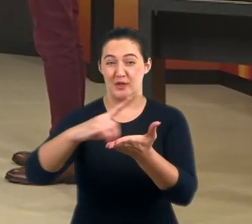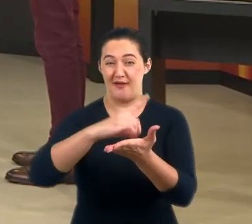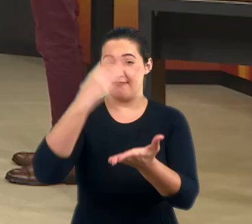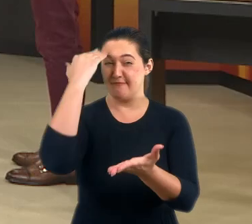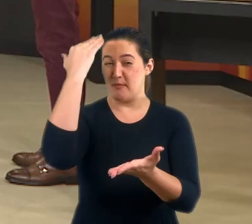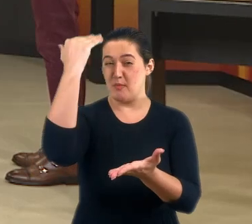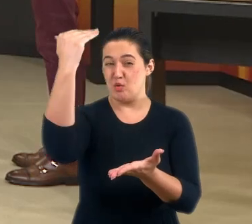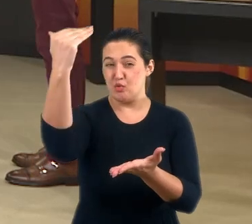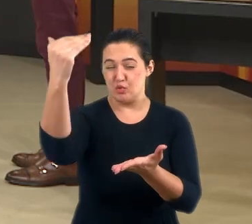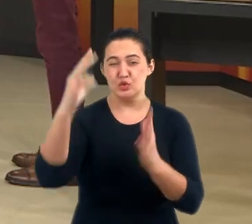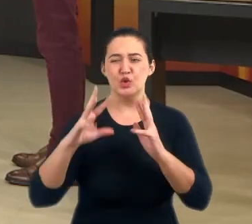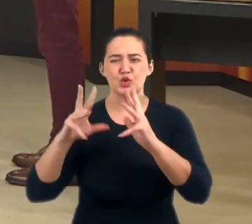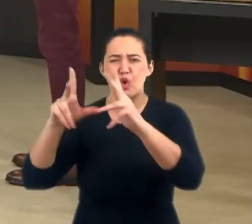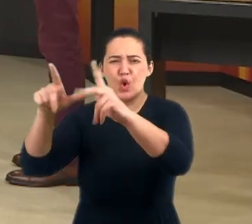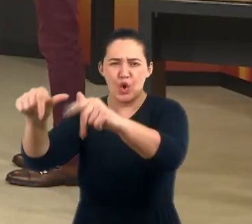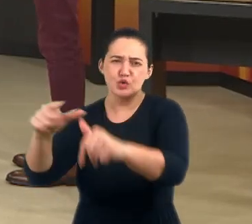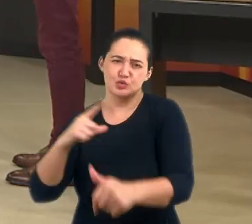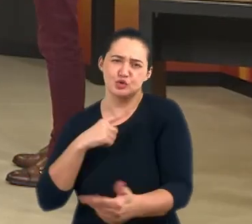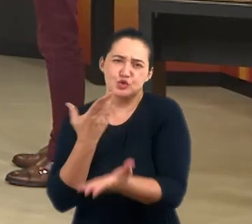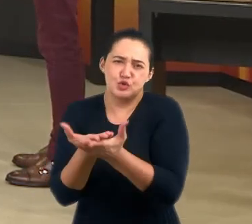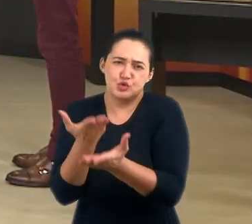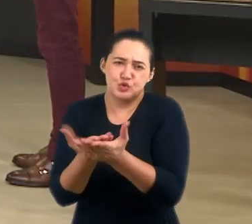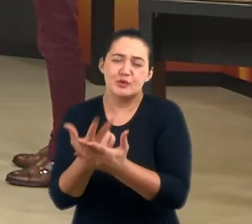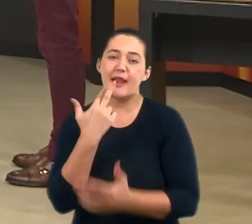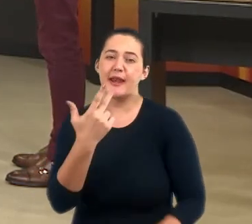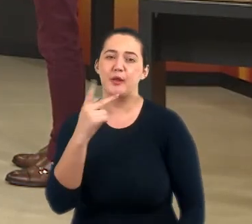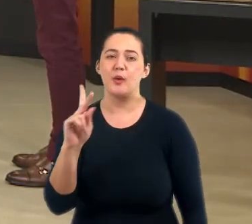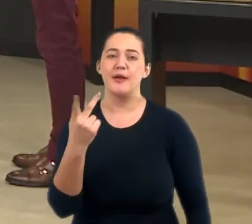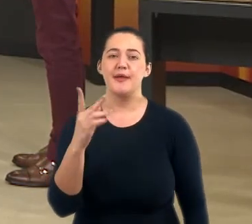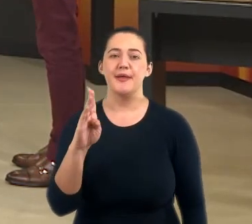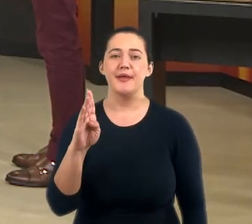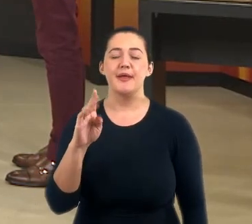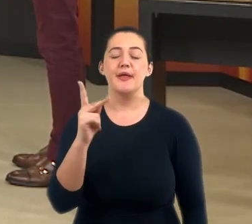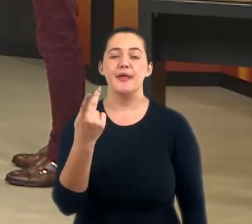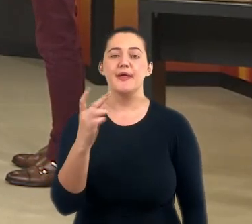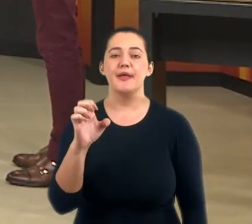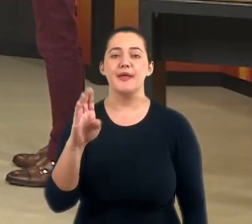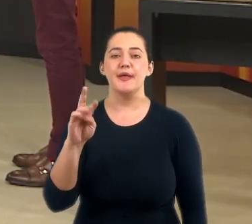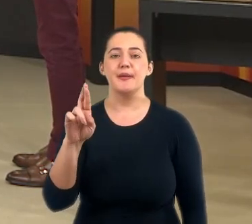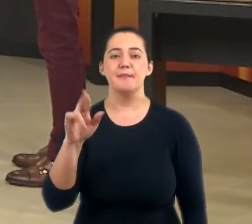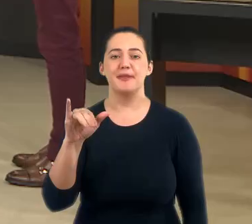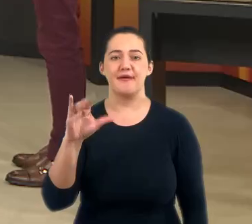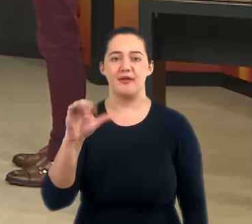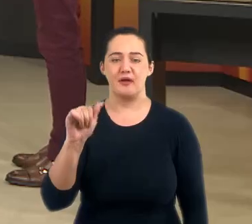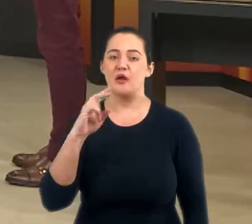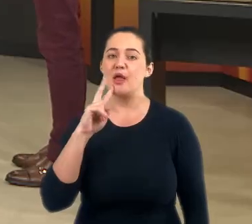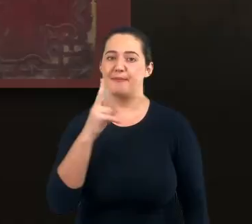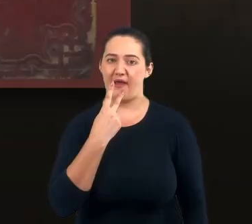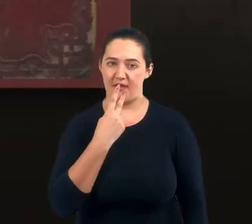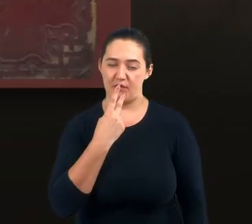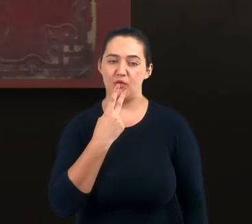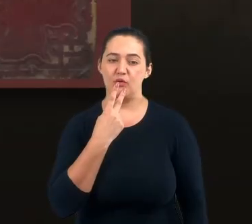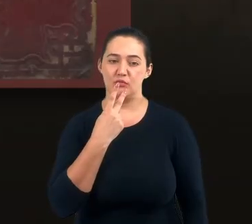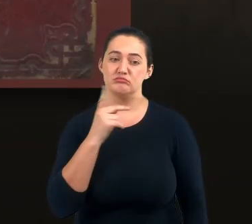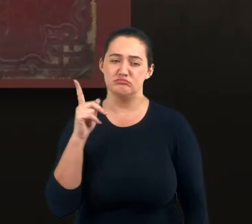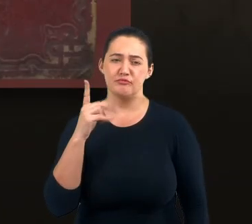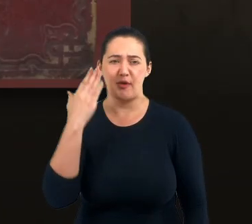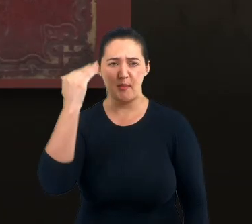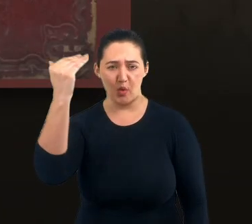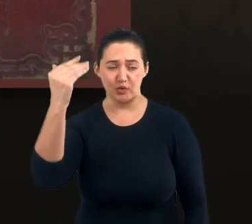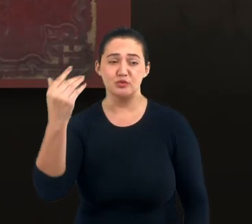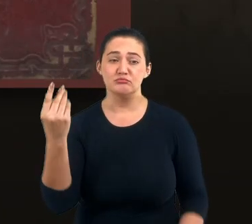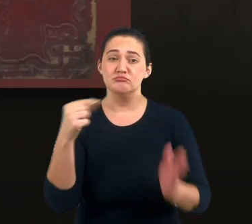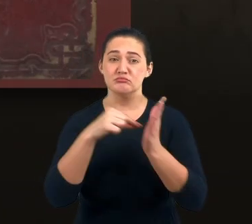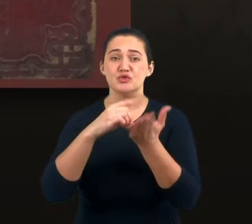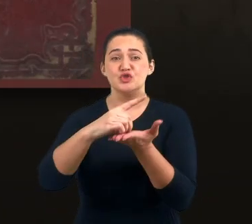dicionário muito famoso, que todo mundo que estuda hebraico conhece, é o dicionário hebraico-inglês de Gesenius. E nesse